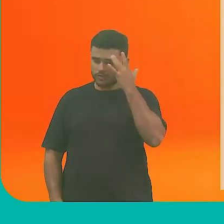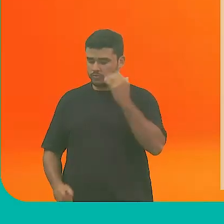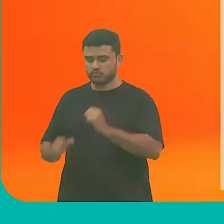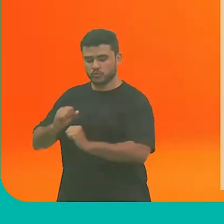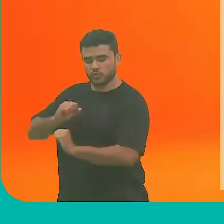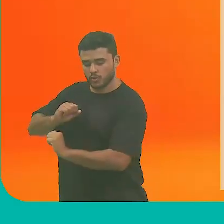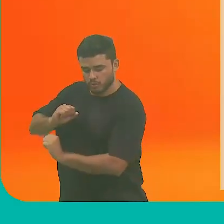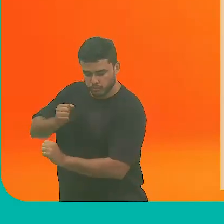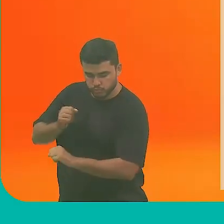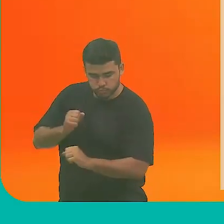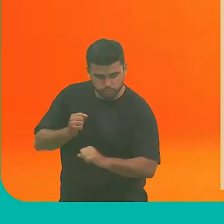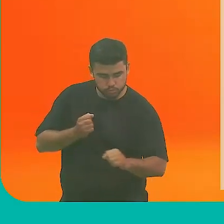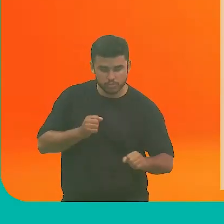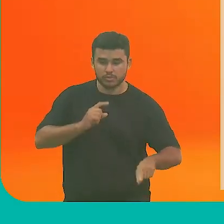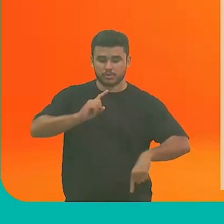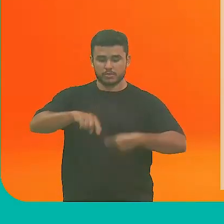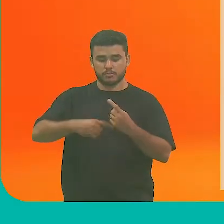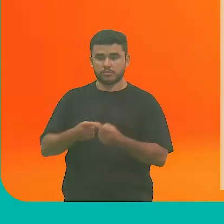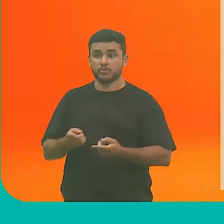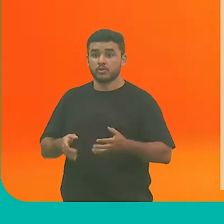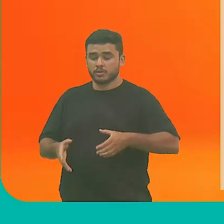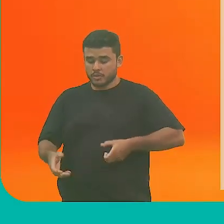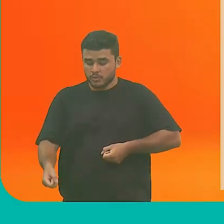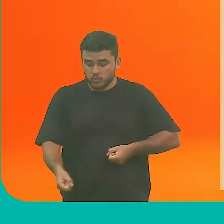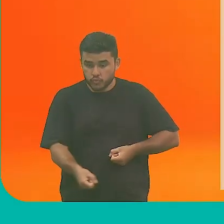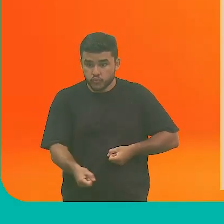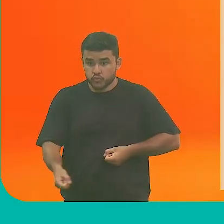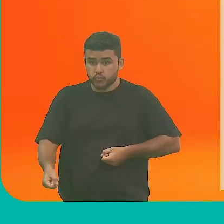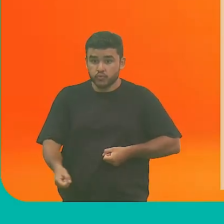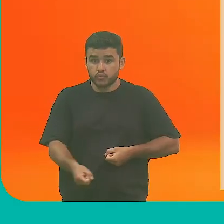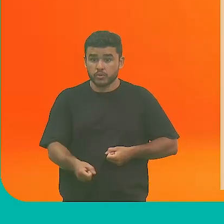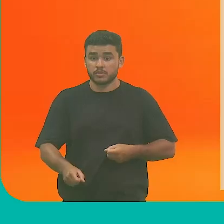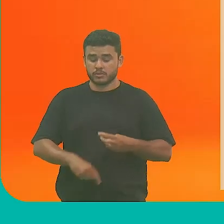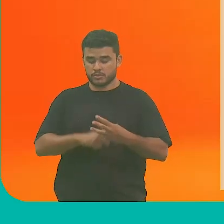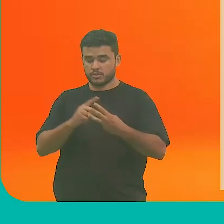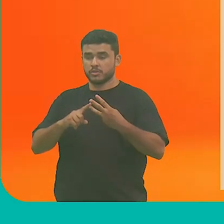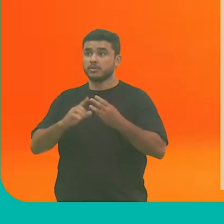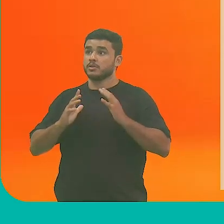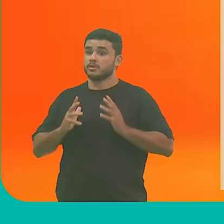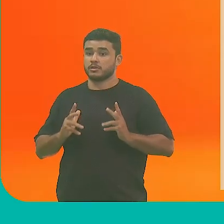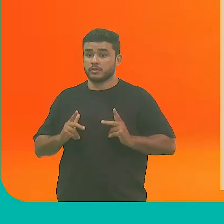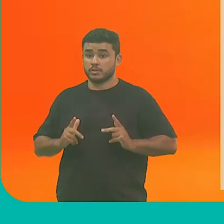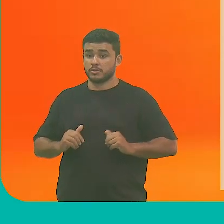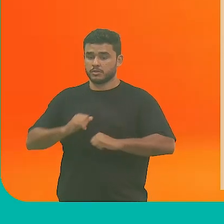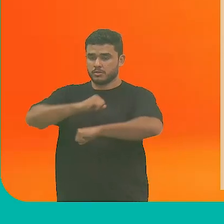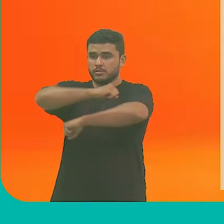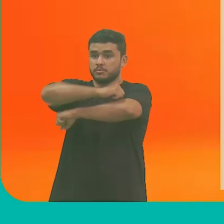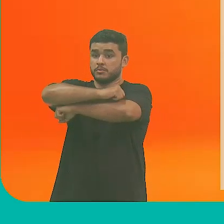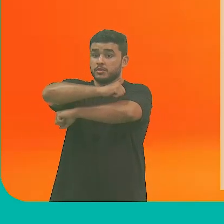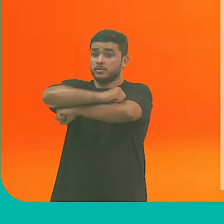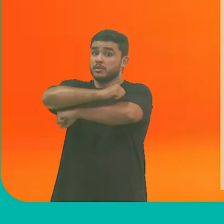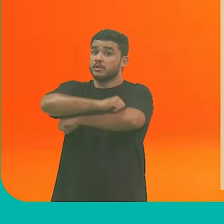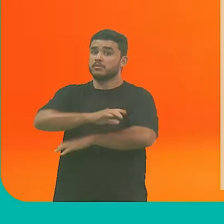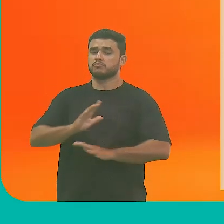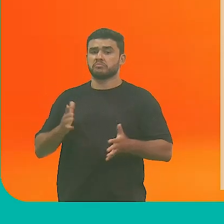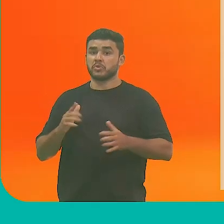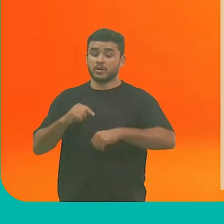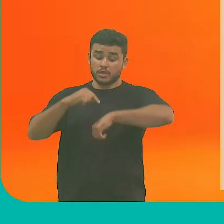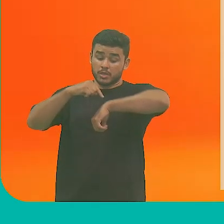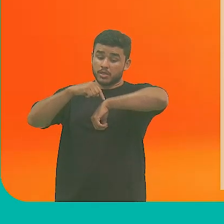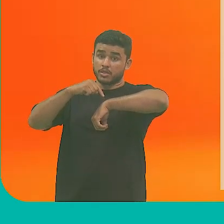passou o aspirador de pó e por fim limpou as janelas, gastando 30 minutos